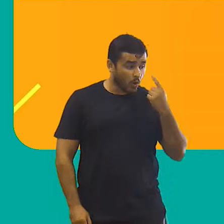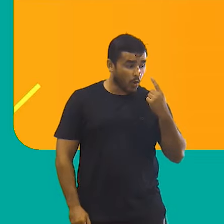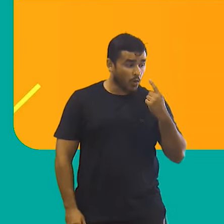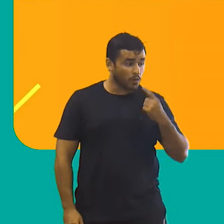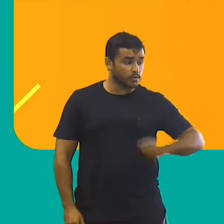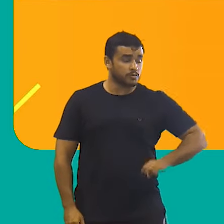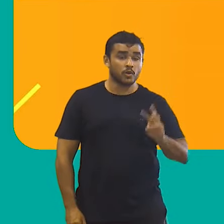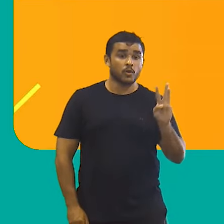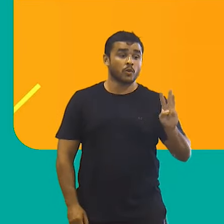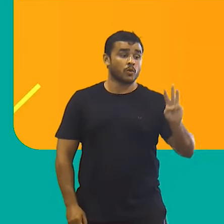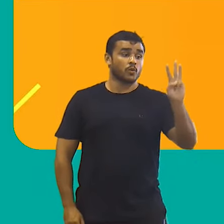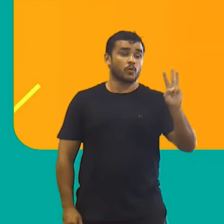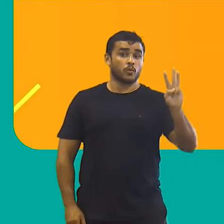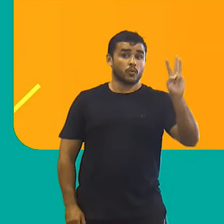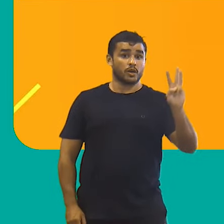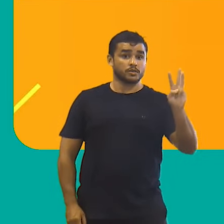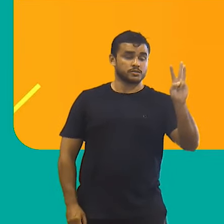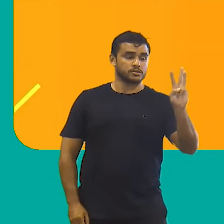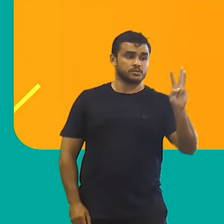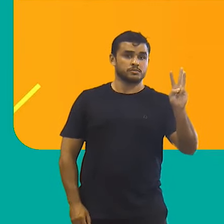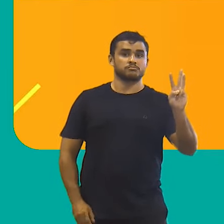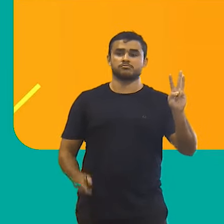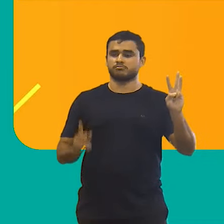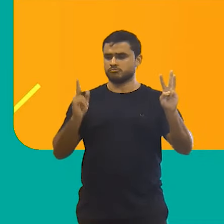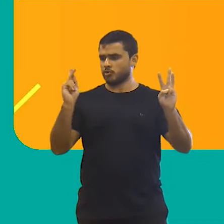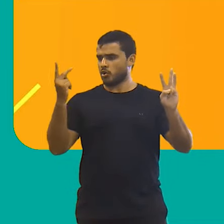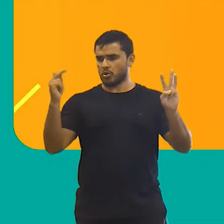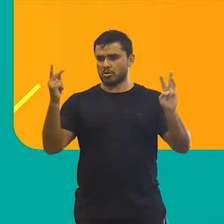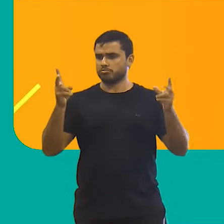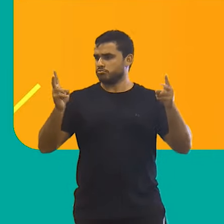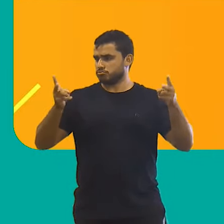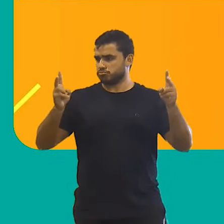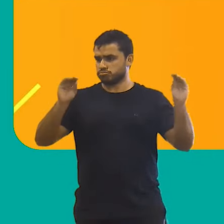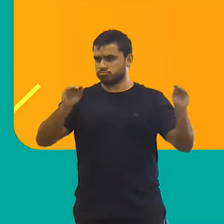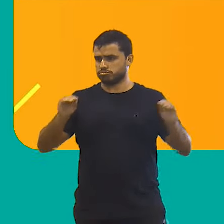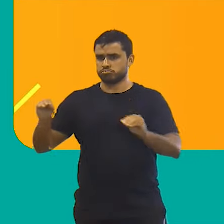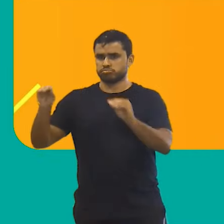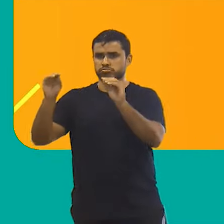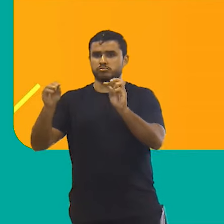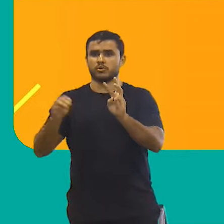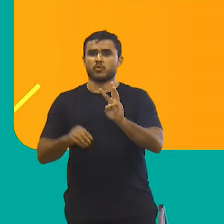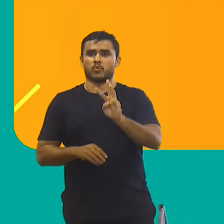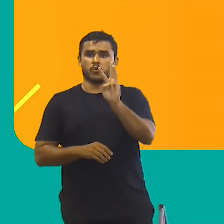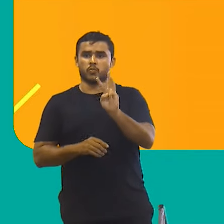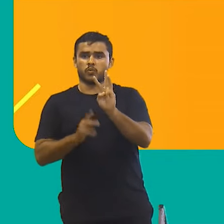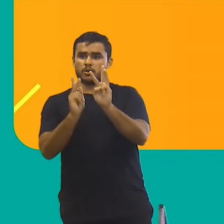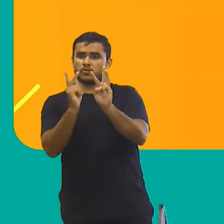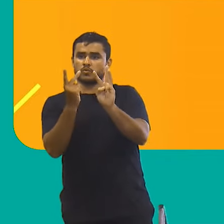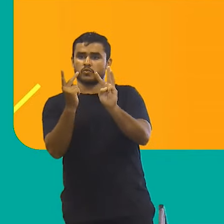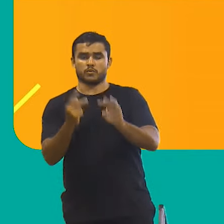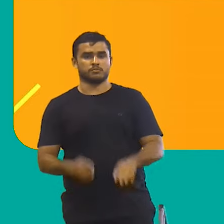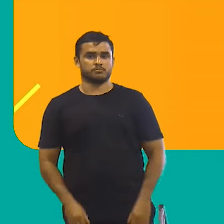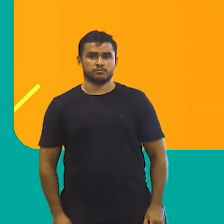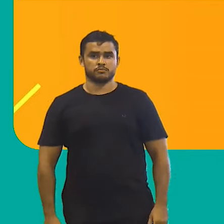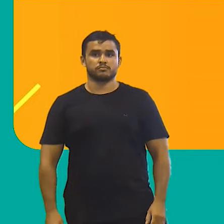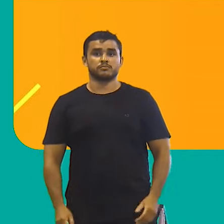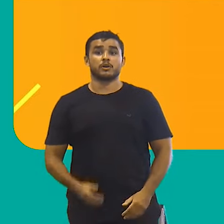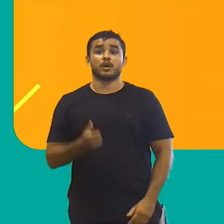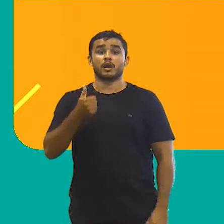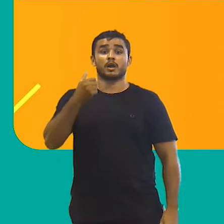hora. Beleza? Então eu tenho